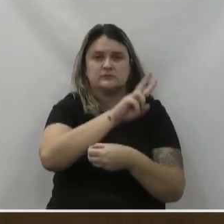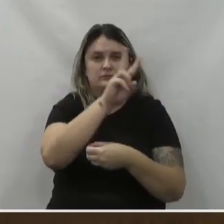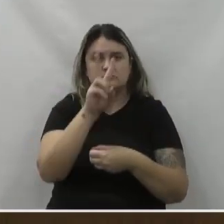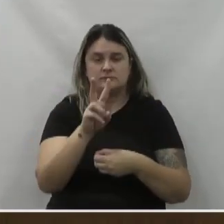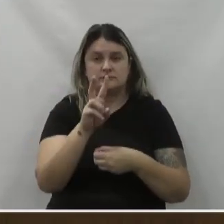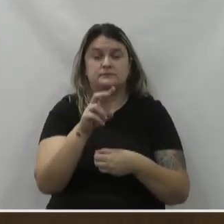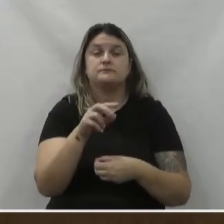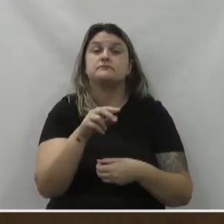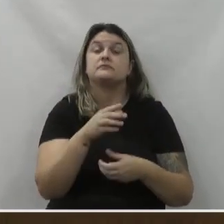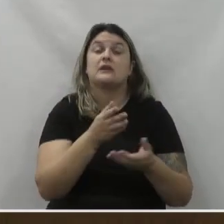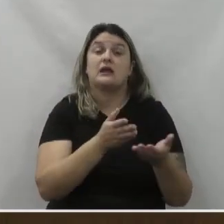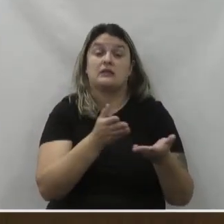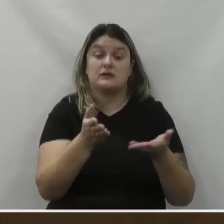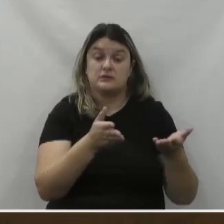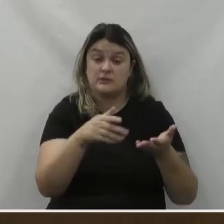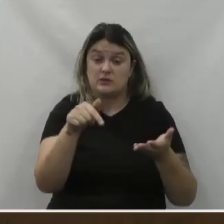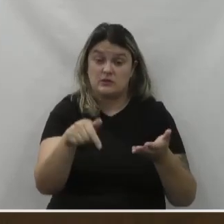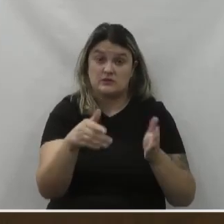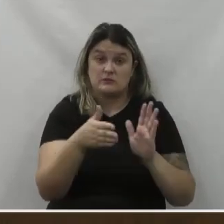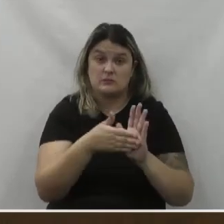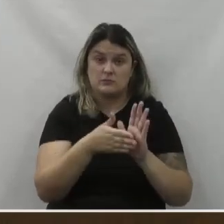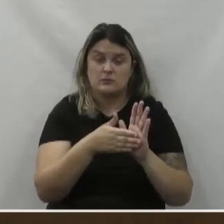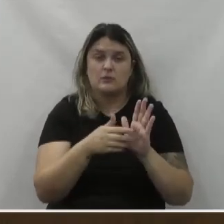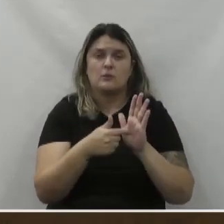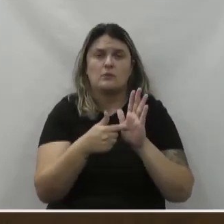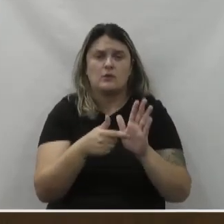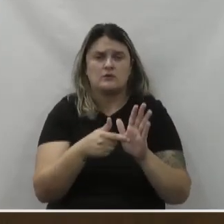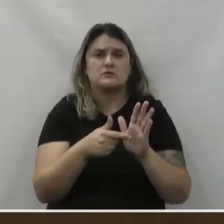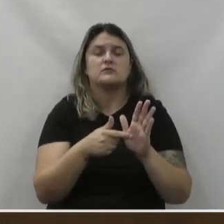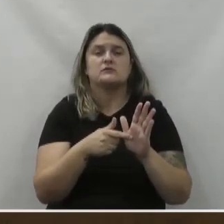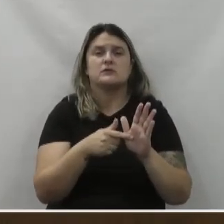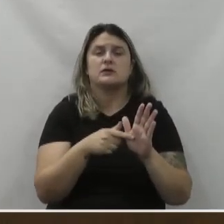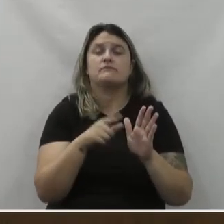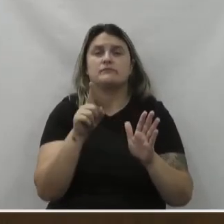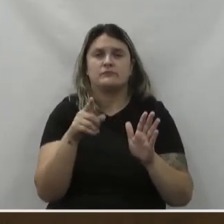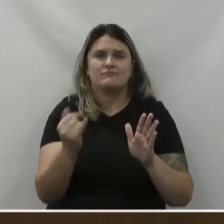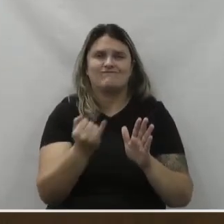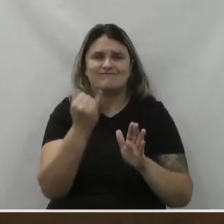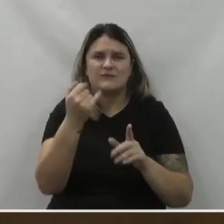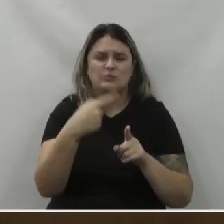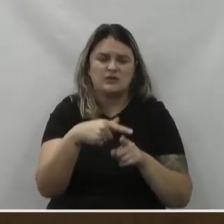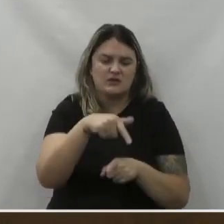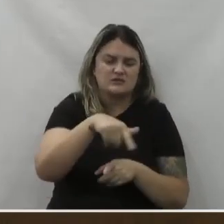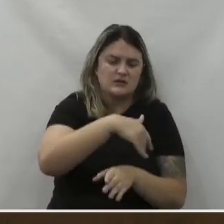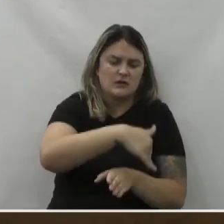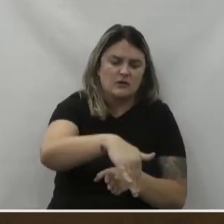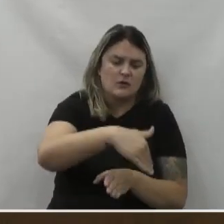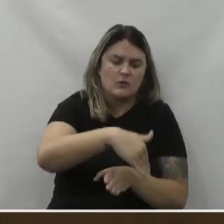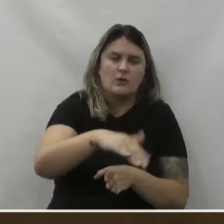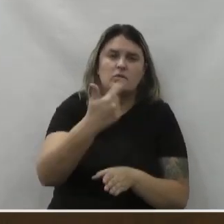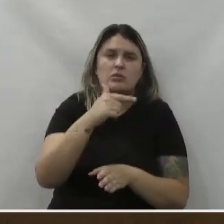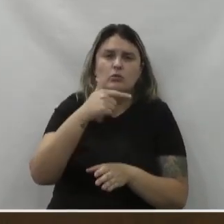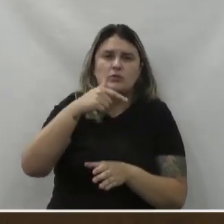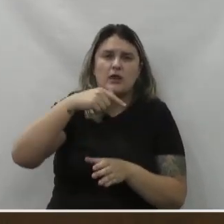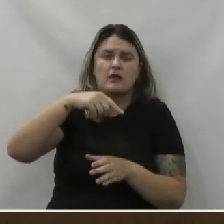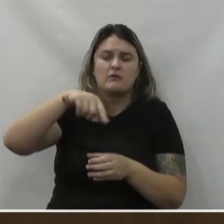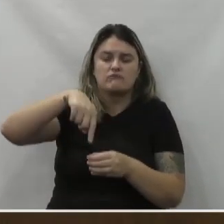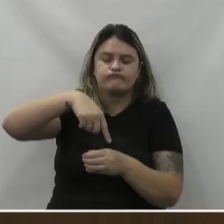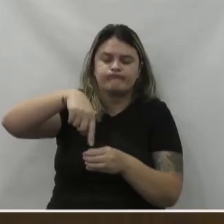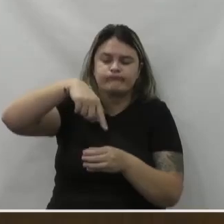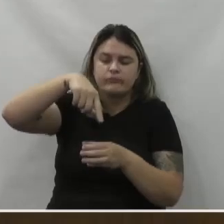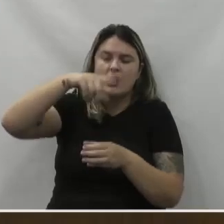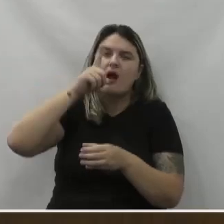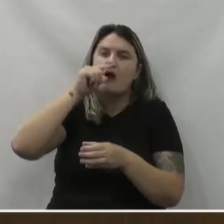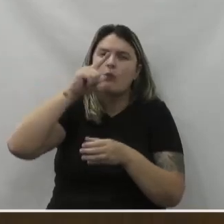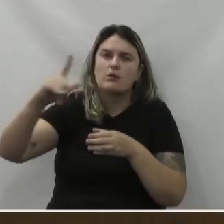Justificativa. O atendimento do referido pedido mostra-se importante diante das necessidades dos moradores da localidade, tendo